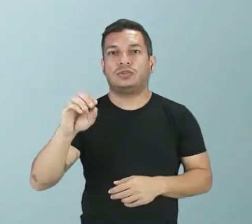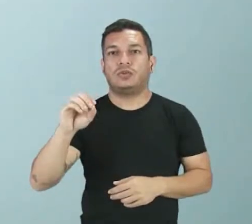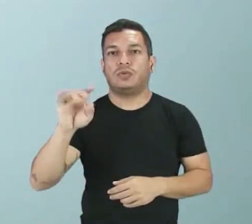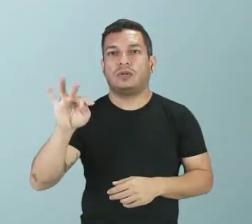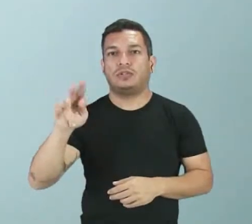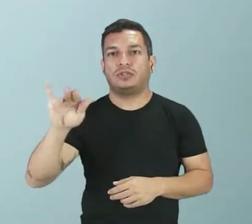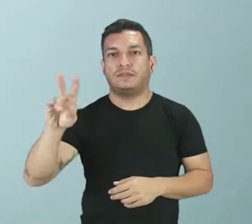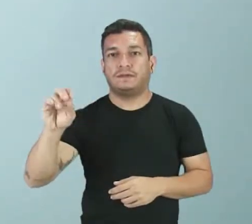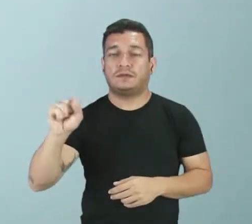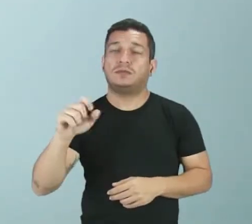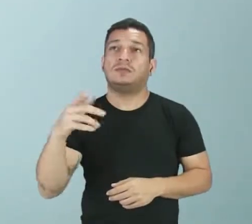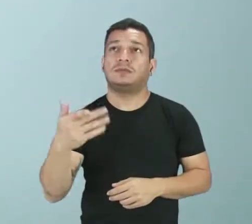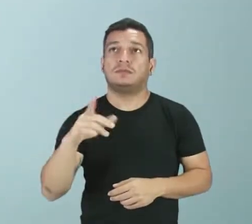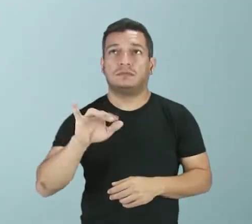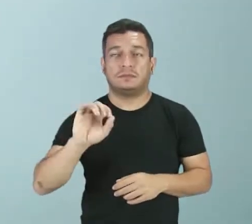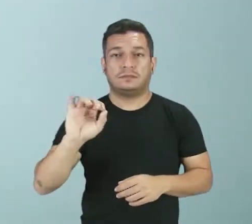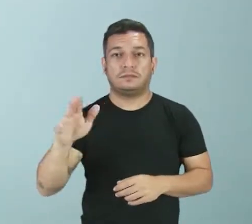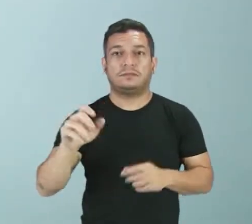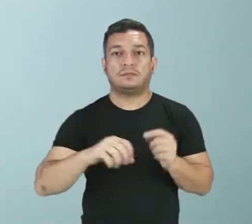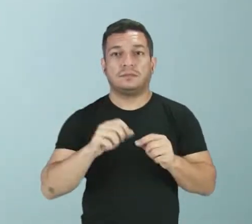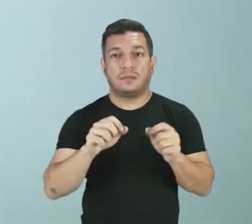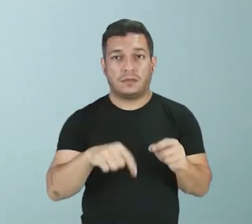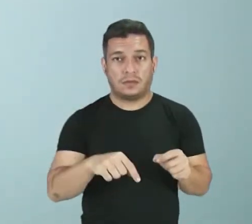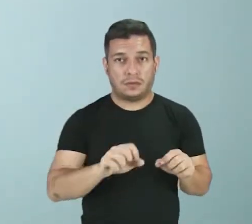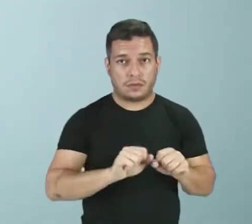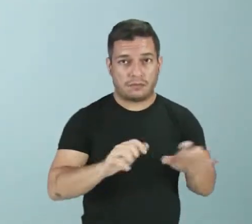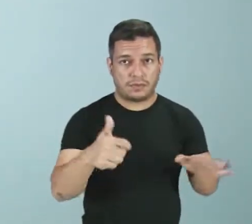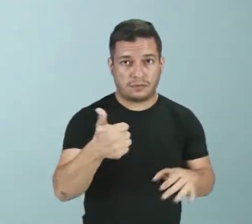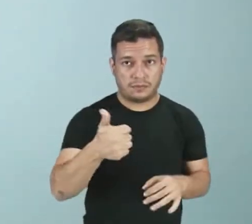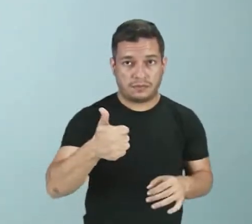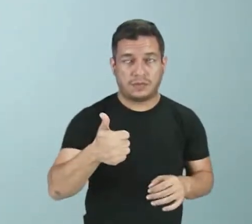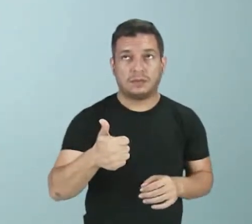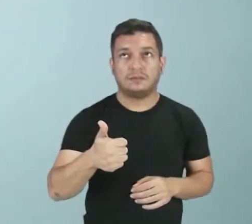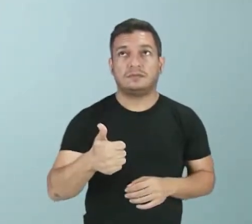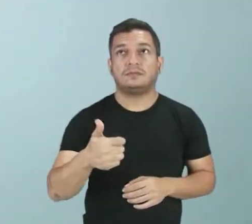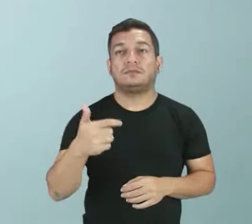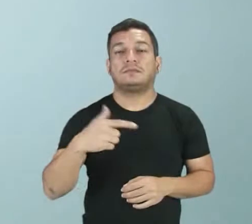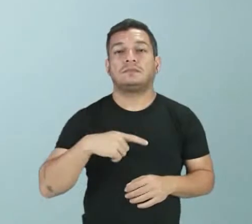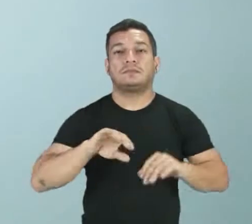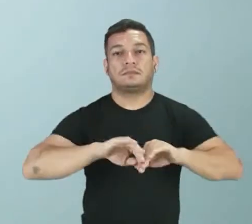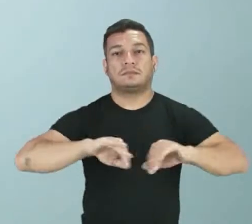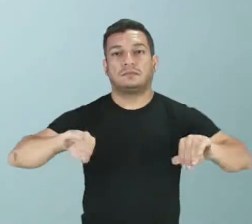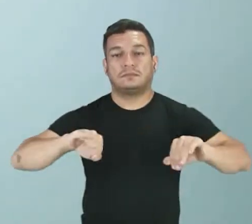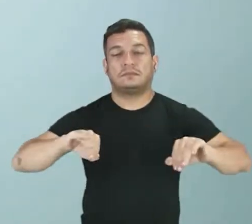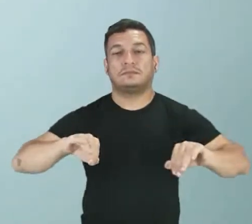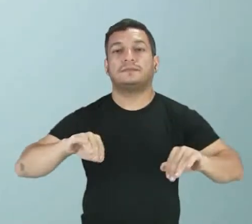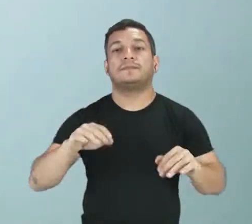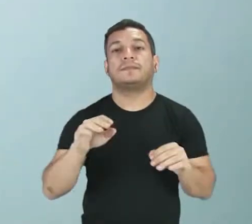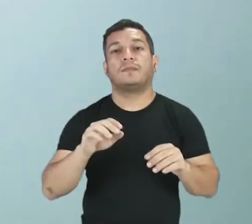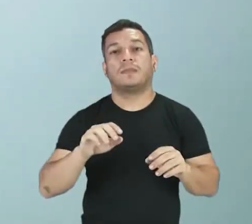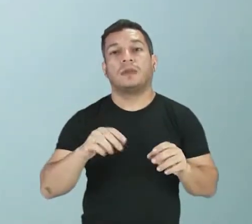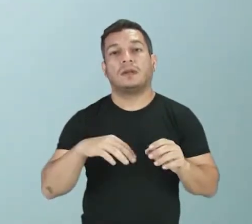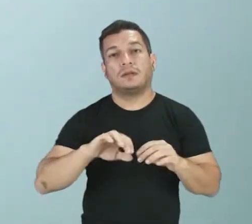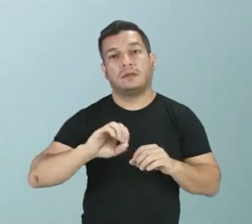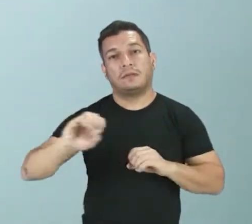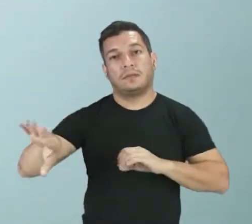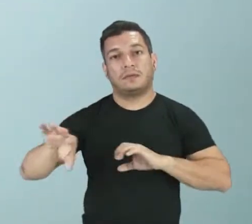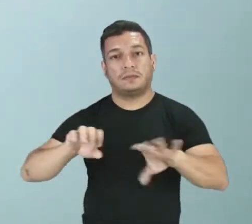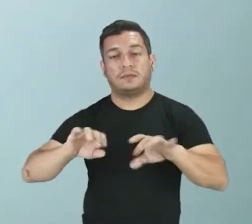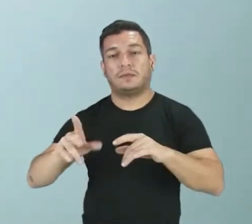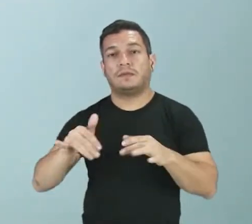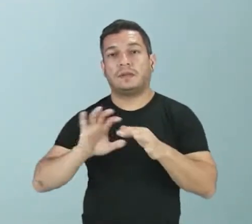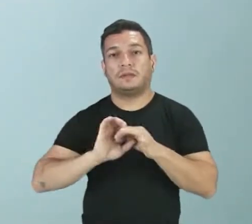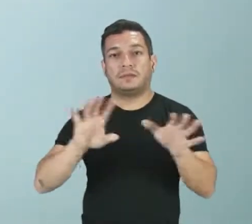cadeia. A partir do bombardeamento de um primeiro, a gente tem uma separação, e esses que foram separados também